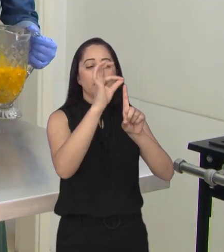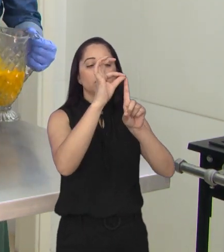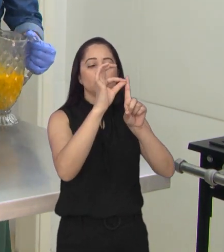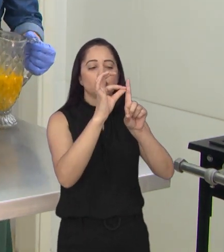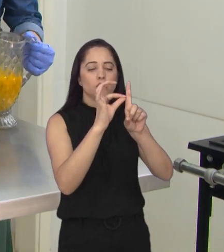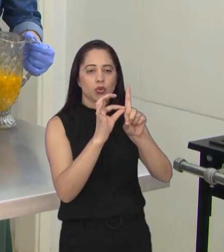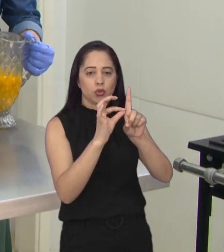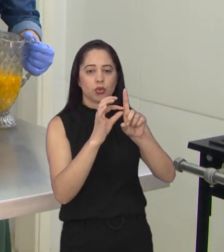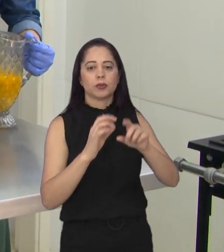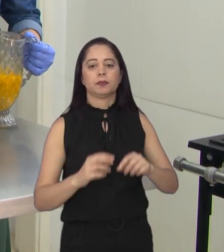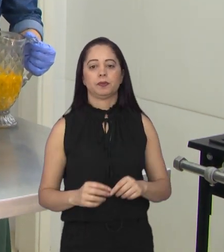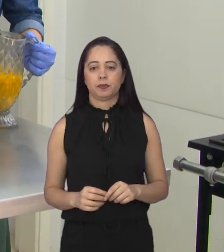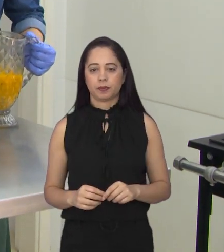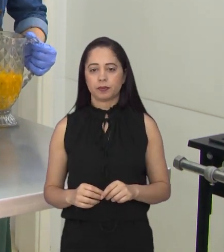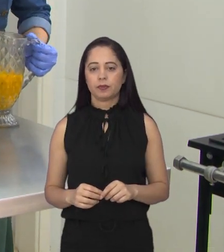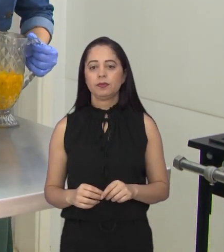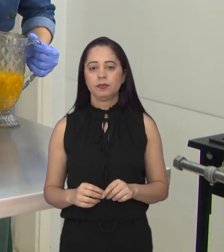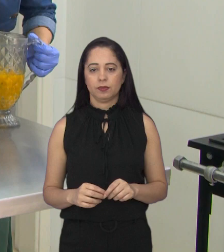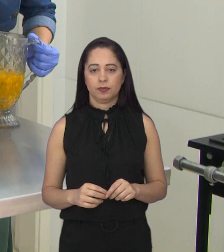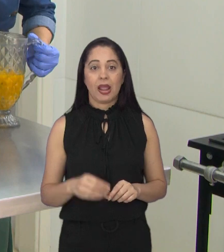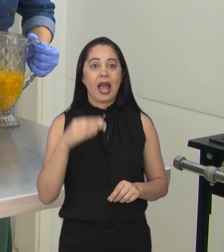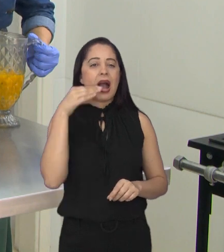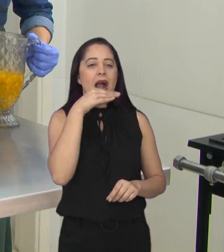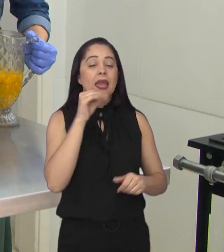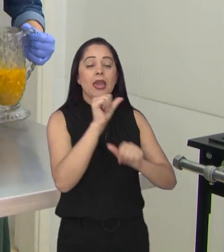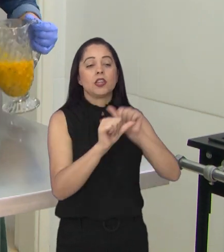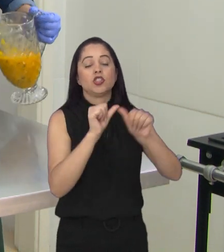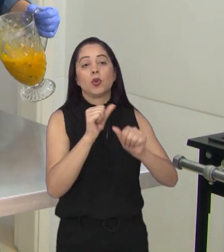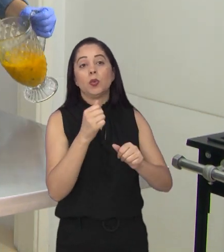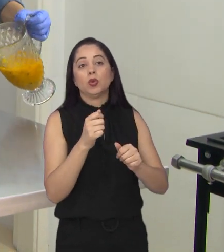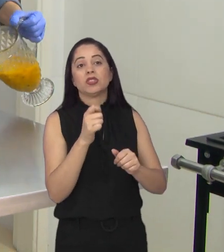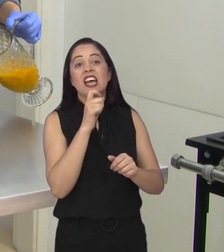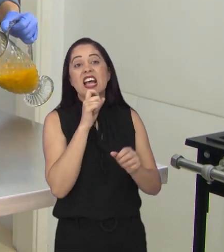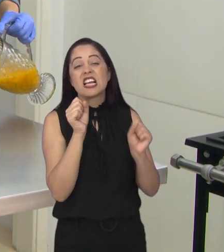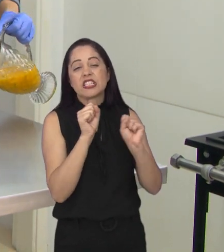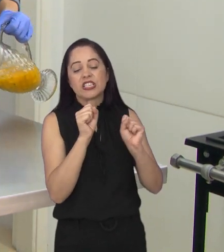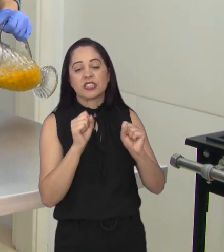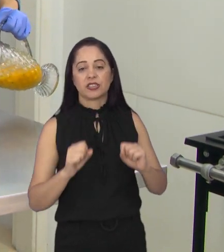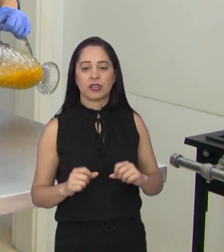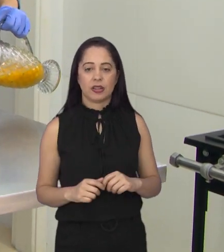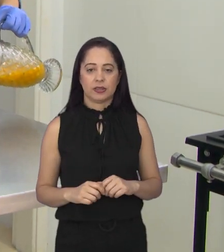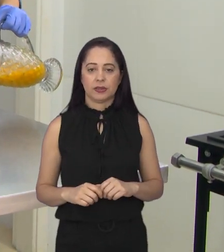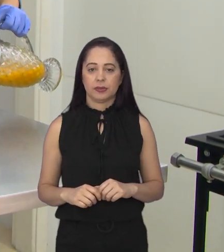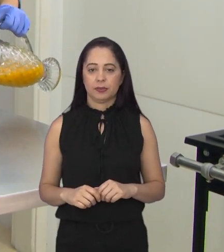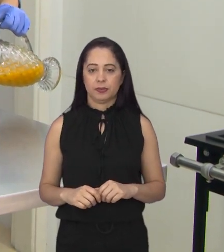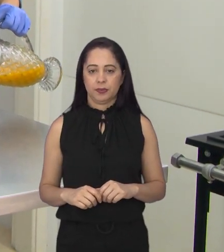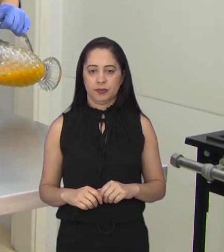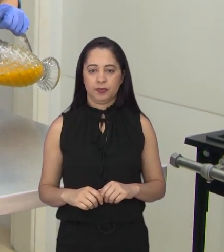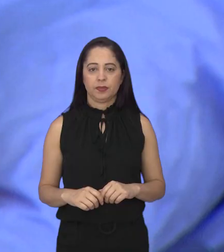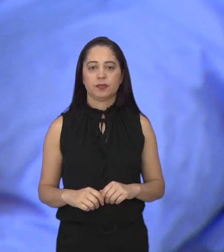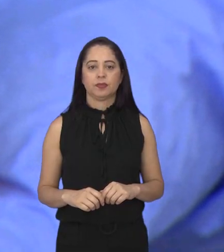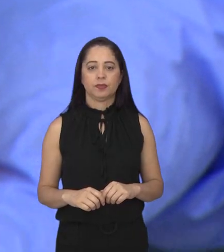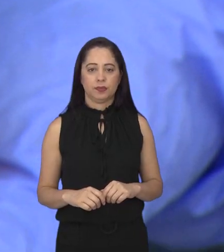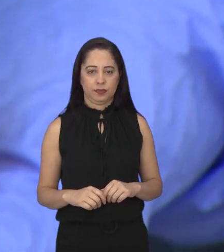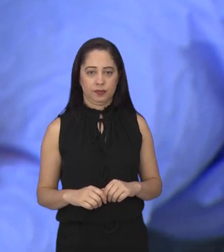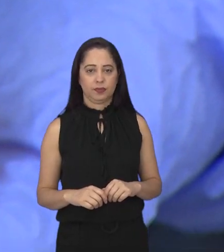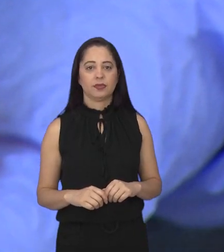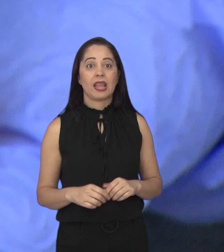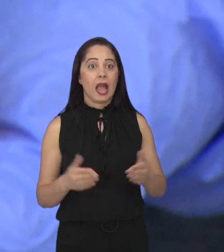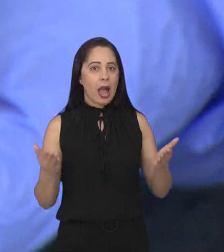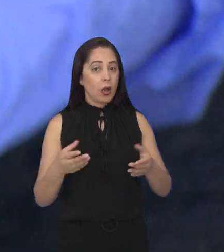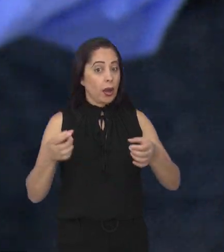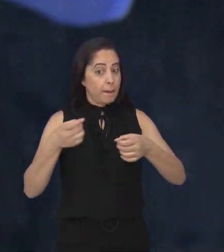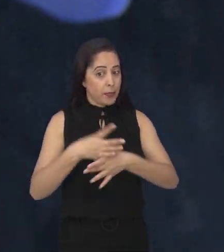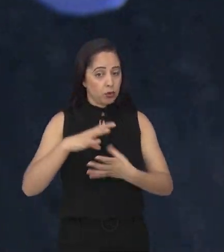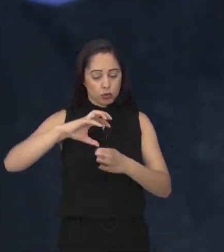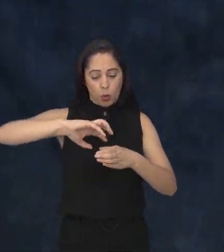de temperatura. Seria esse o espaço ideal que você deixa. Isso, para que não entre fungos nem nada.